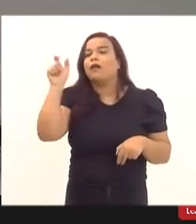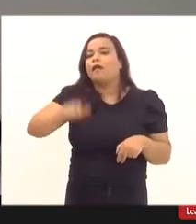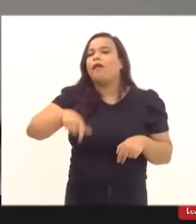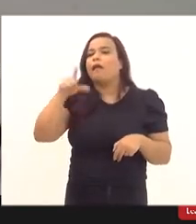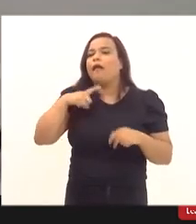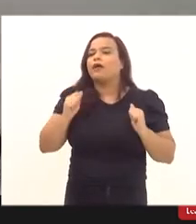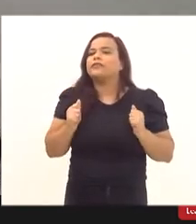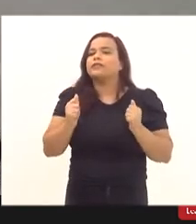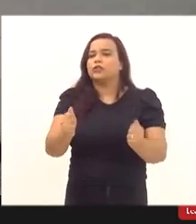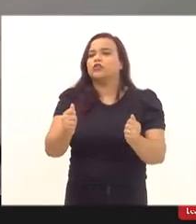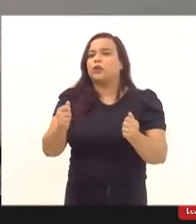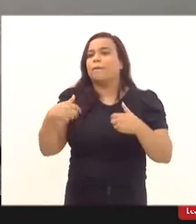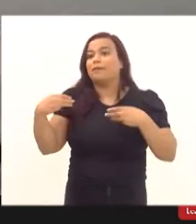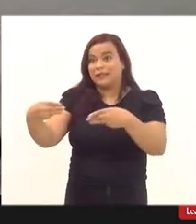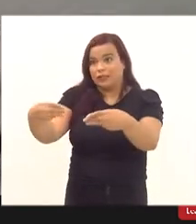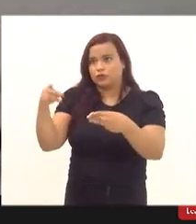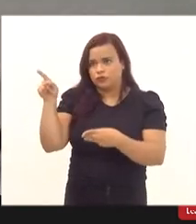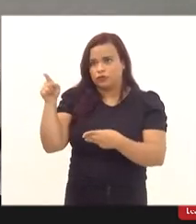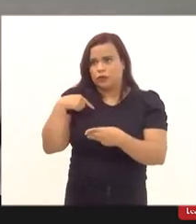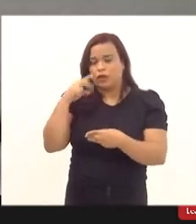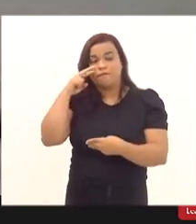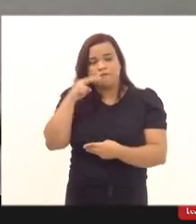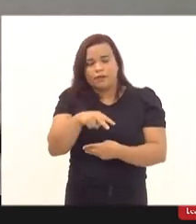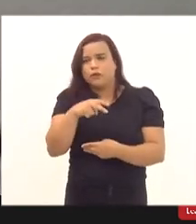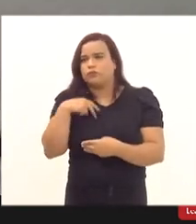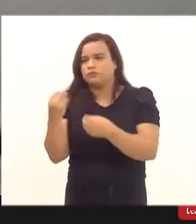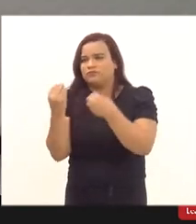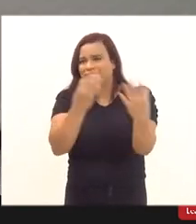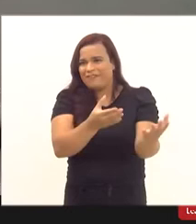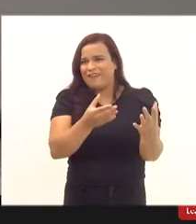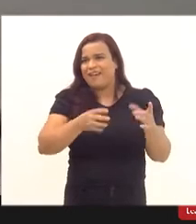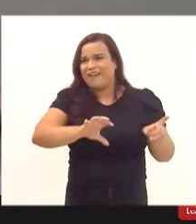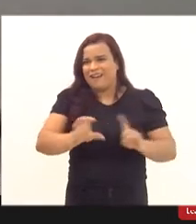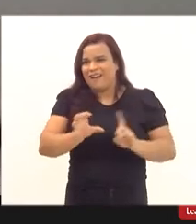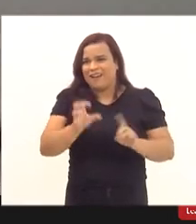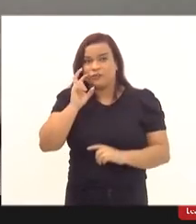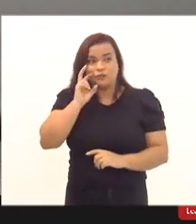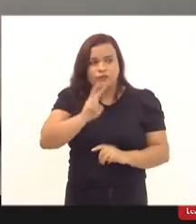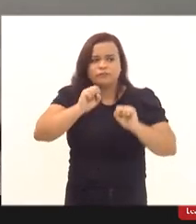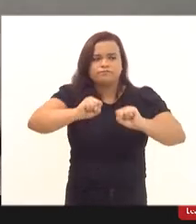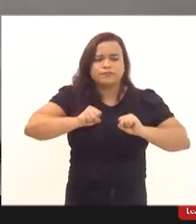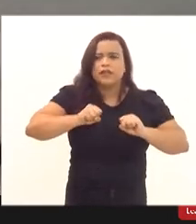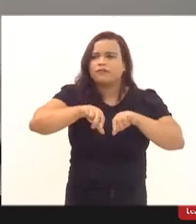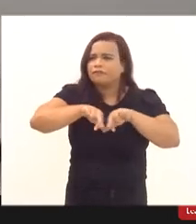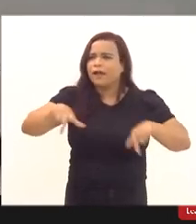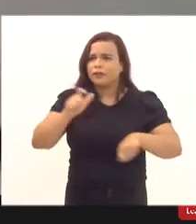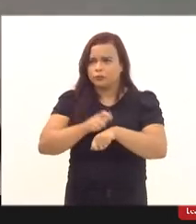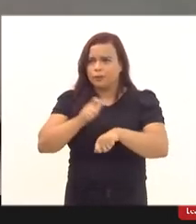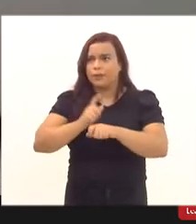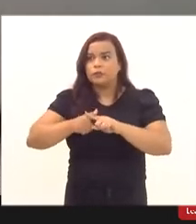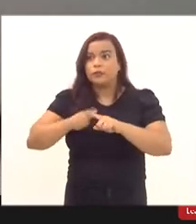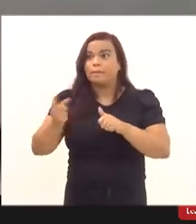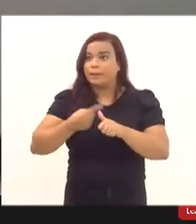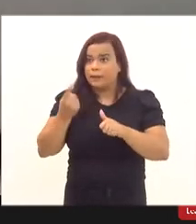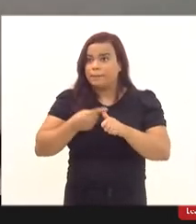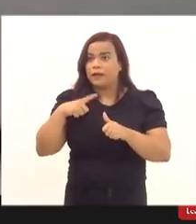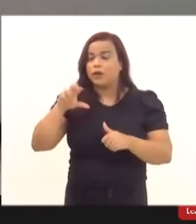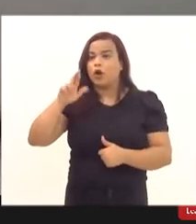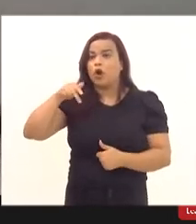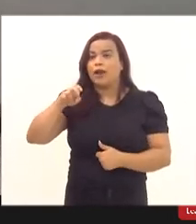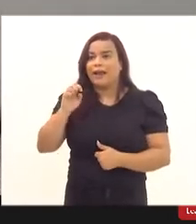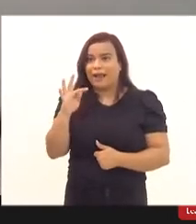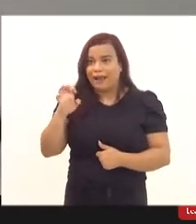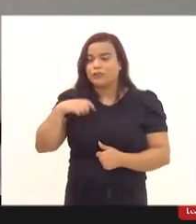Capanema quando a rádio foi doada e ele ele testemunha os vários momentos porque não primeiro momento quando repete